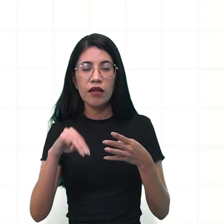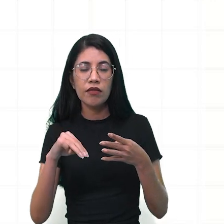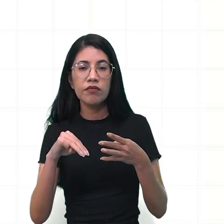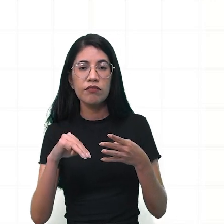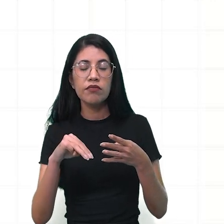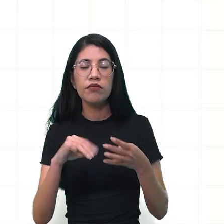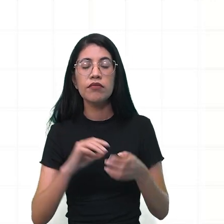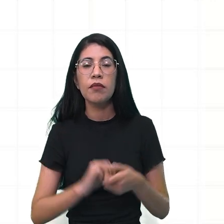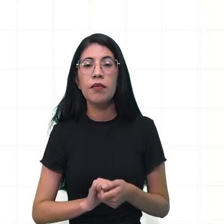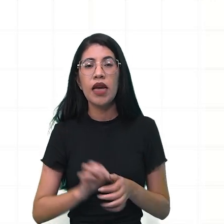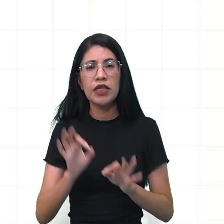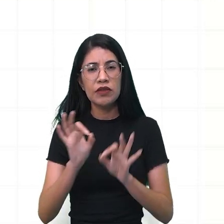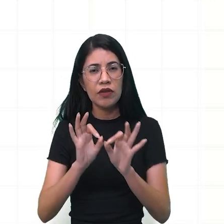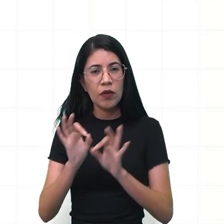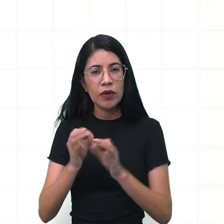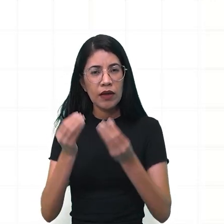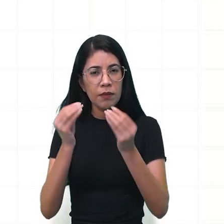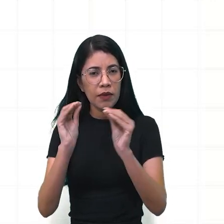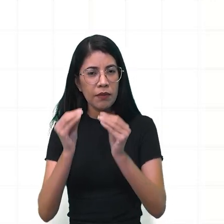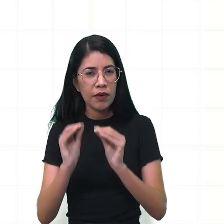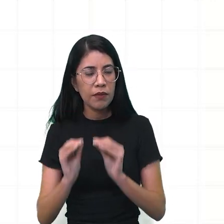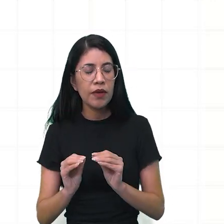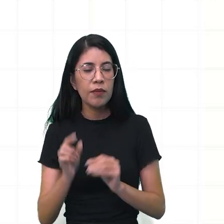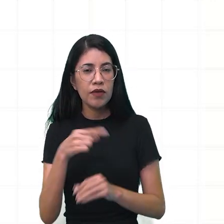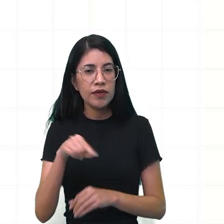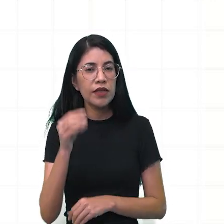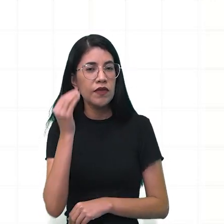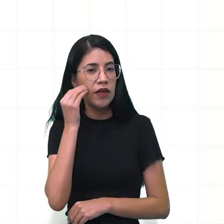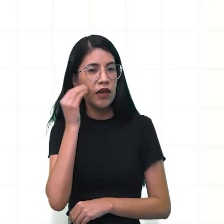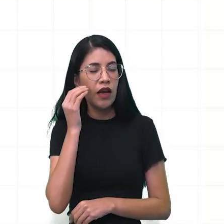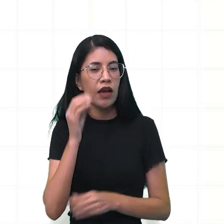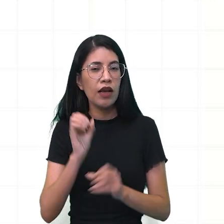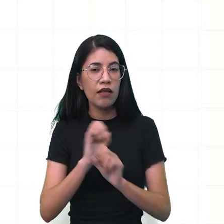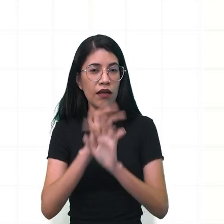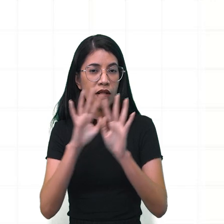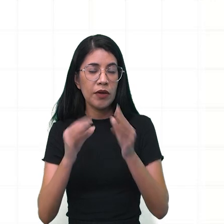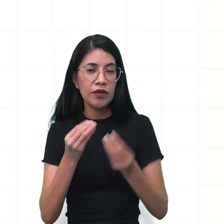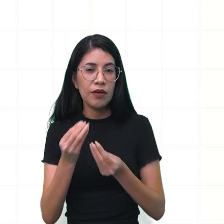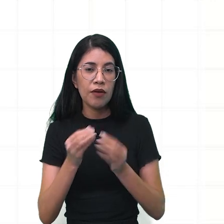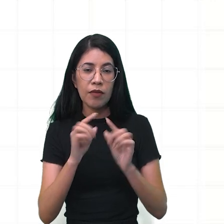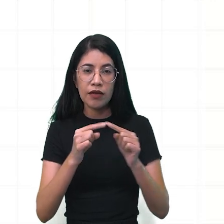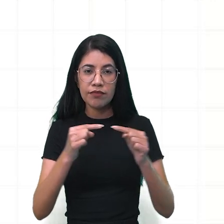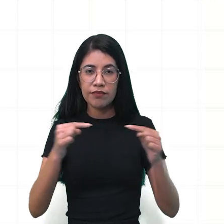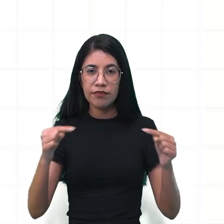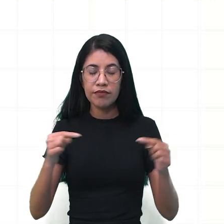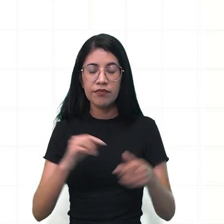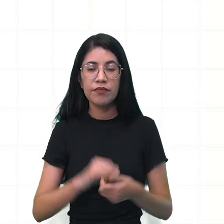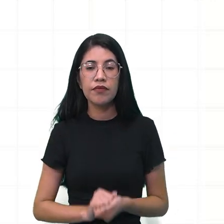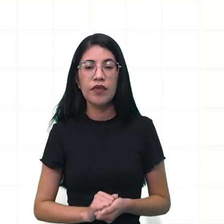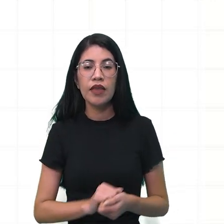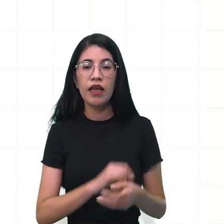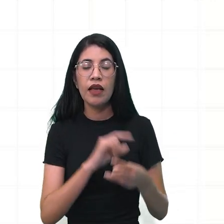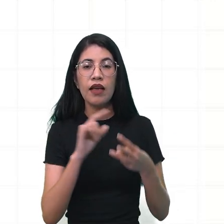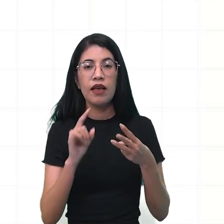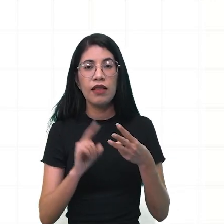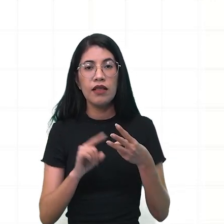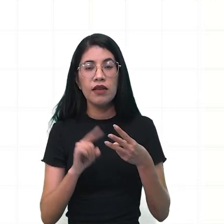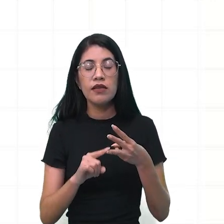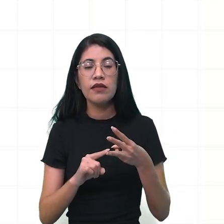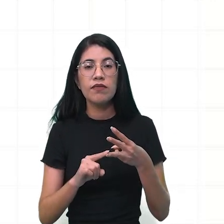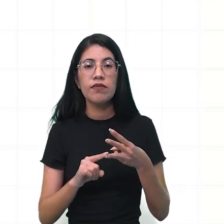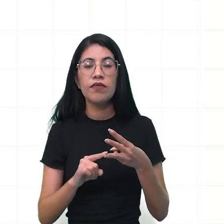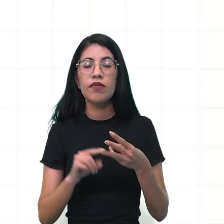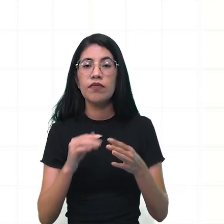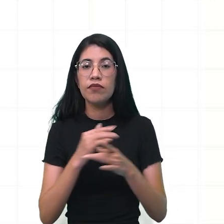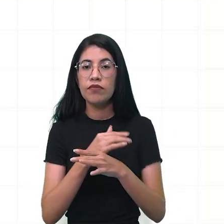Mas vamos fazer todas, que é para vocês verificarem, então, aí a localização. Jataí, indicado pela letra R,